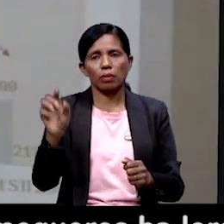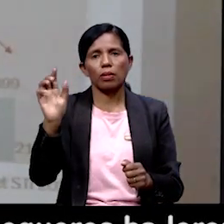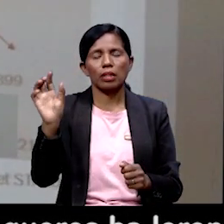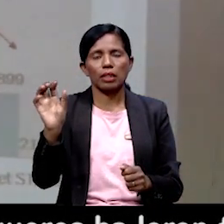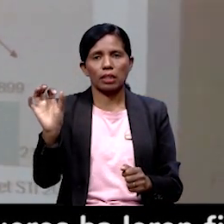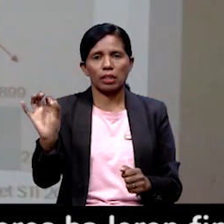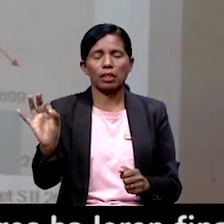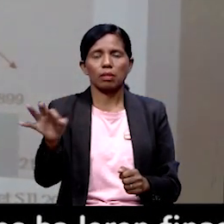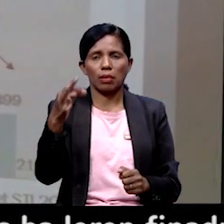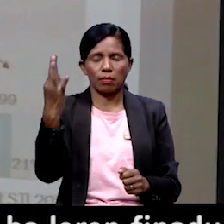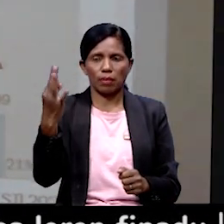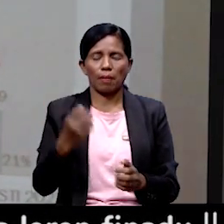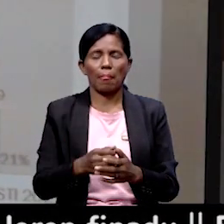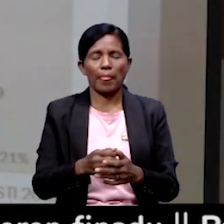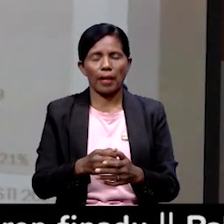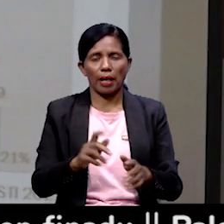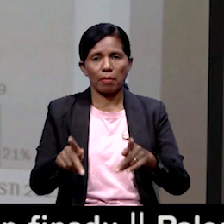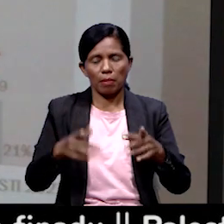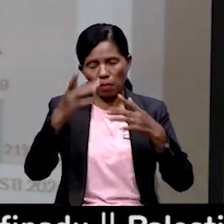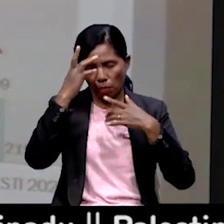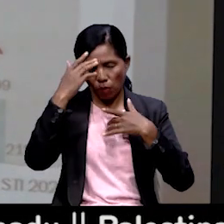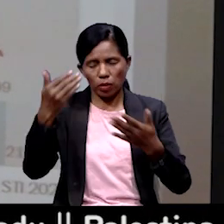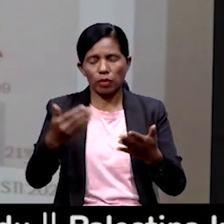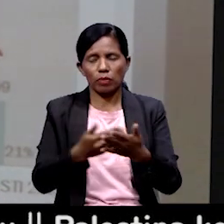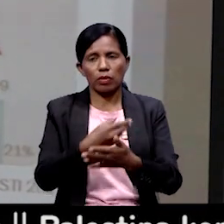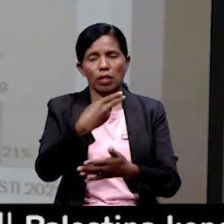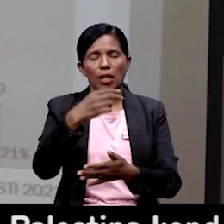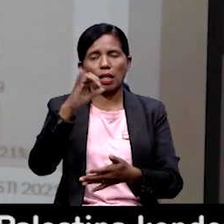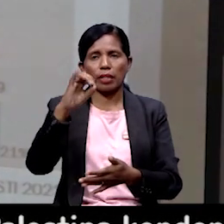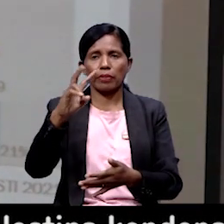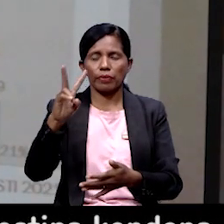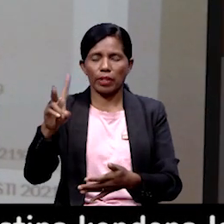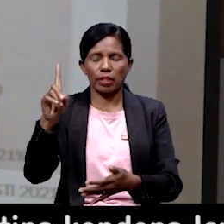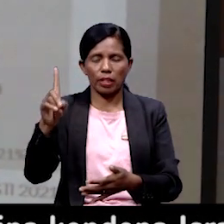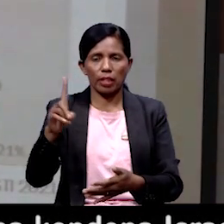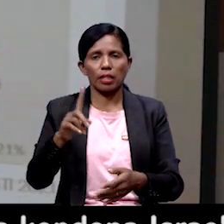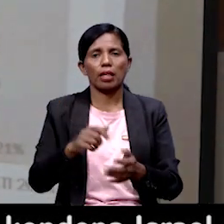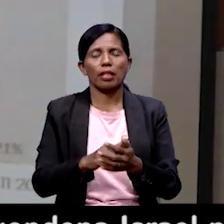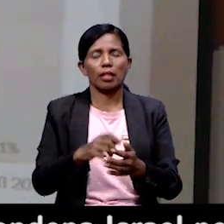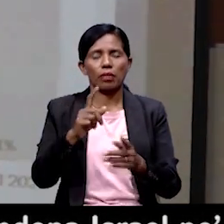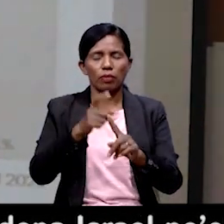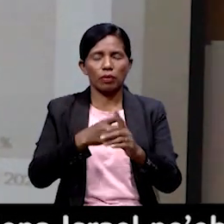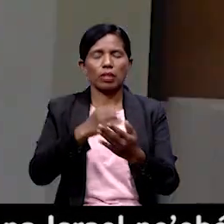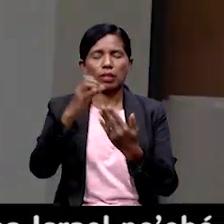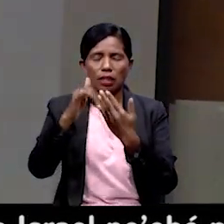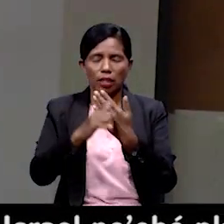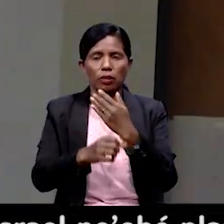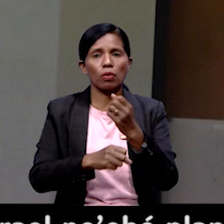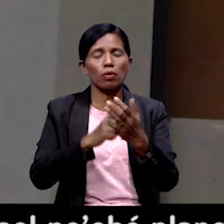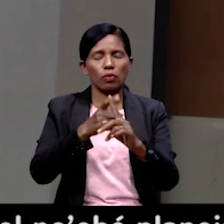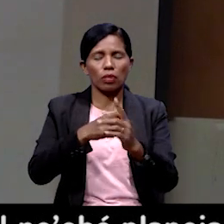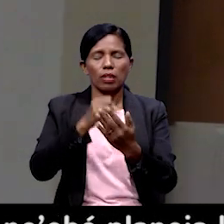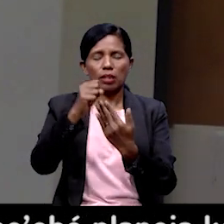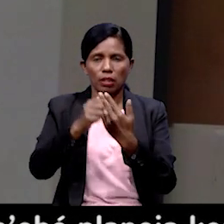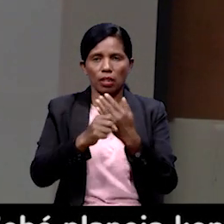Alende ne kazu fong haga ivesida nebe direção nasional kontrolu moras detekta iha janeiro to Setembru tina ne